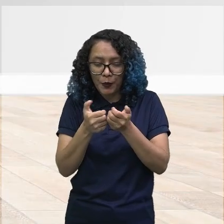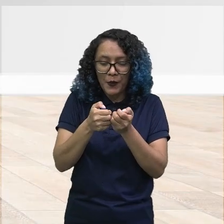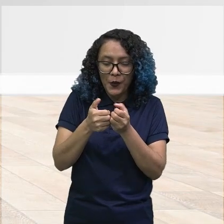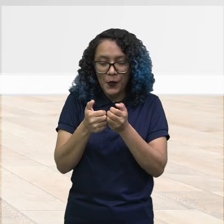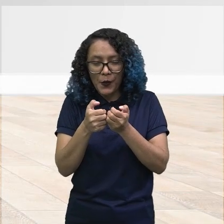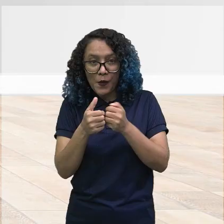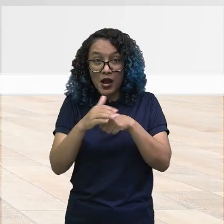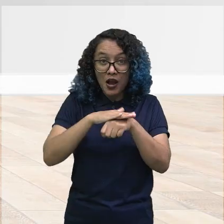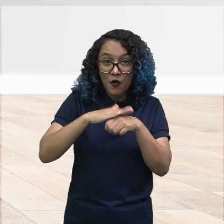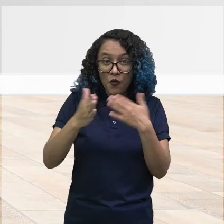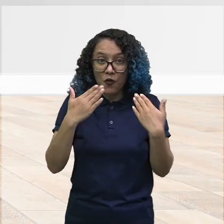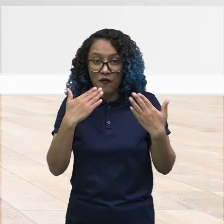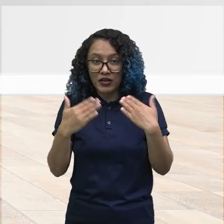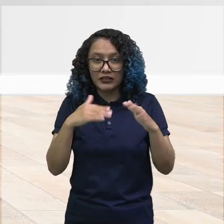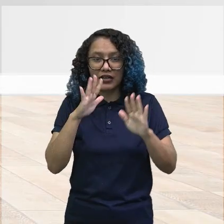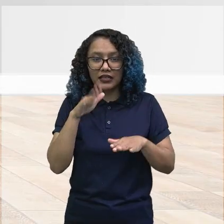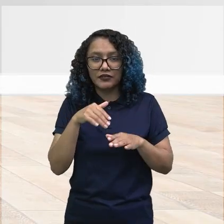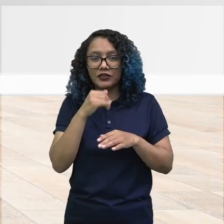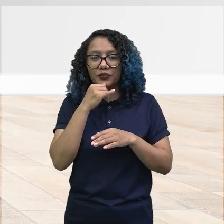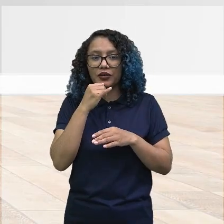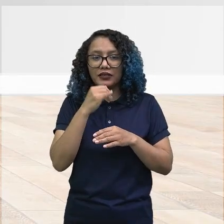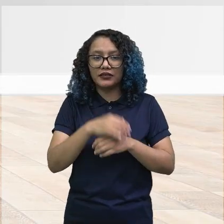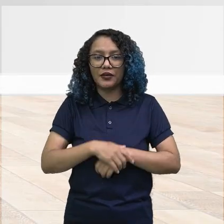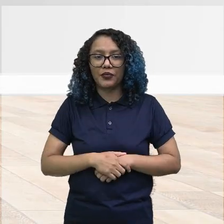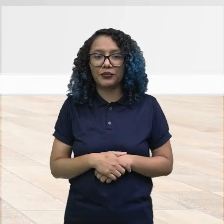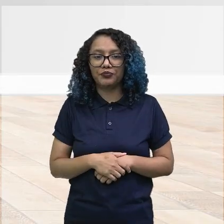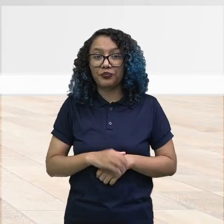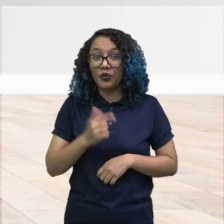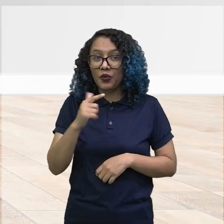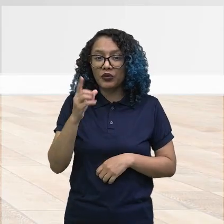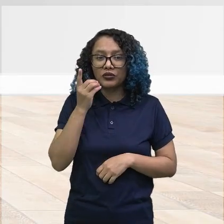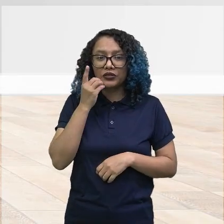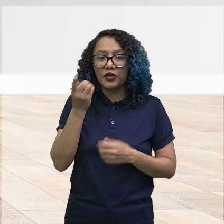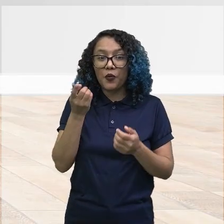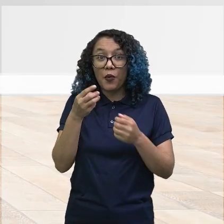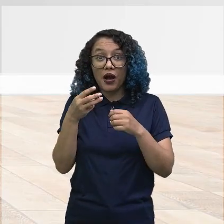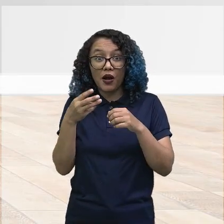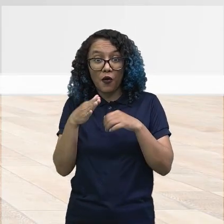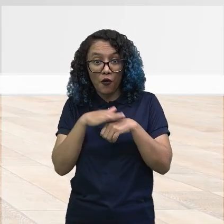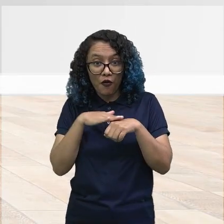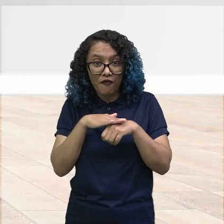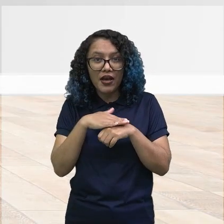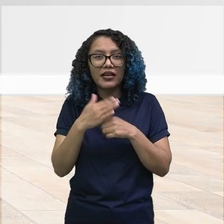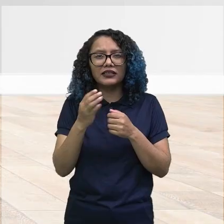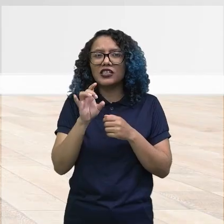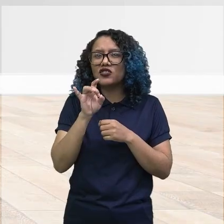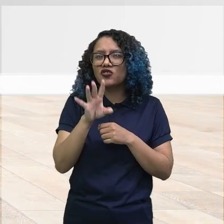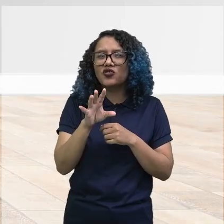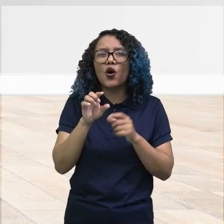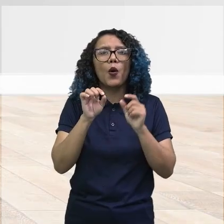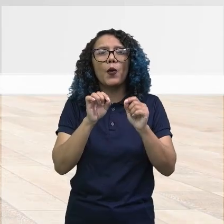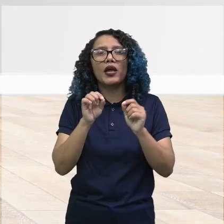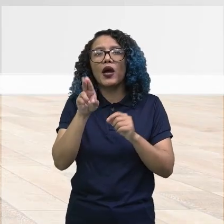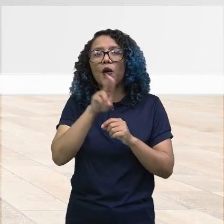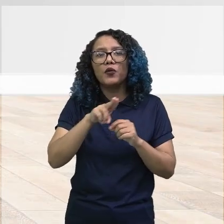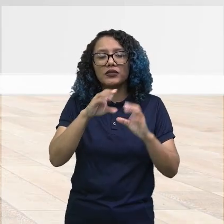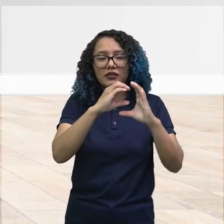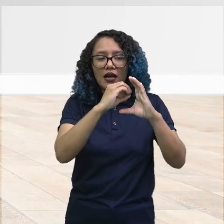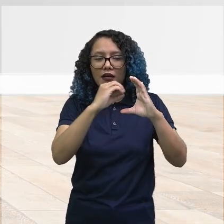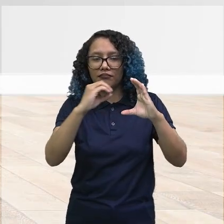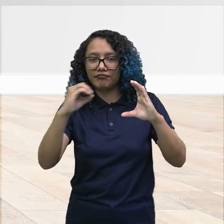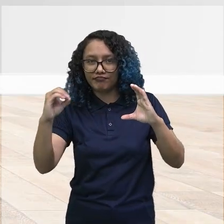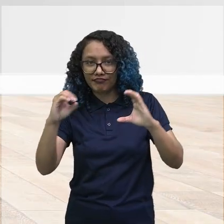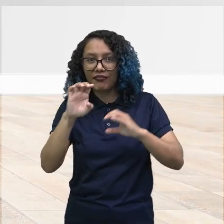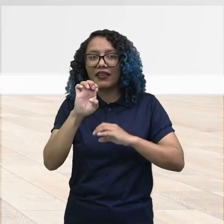aí de repente ele vai só jogando. Eu vi uma conversa um dia desses só com aquelas figurinhas, né?